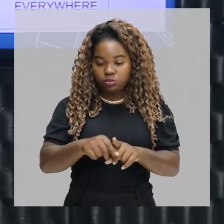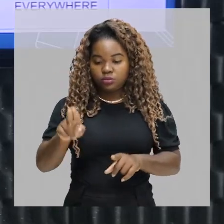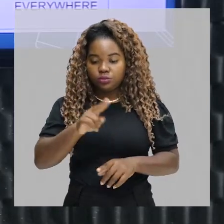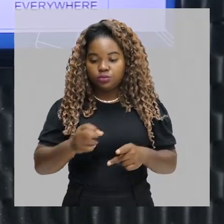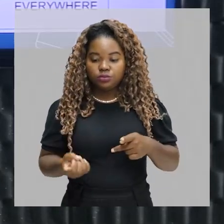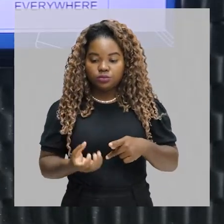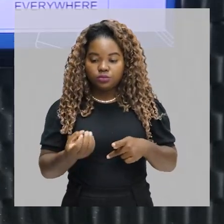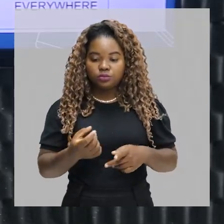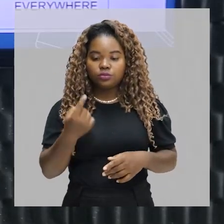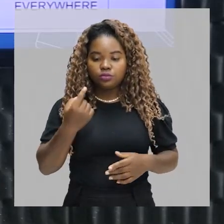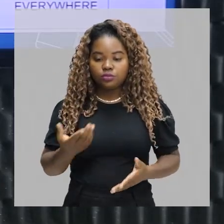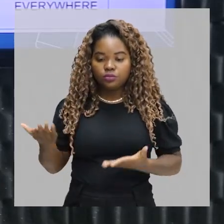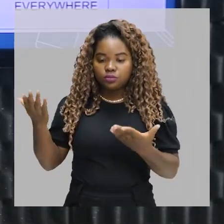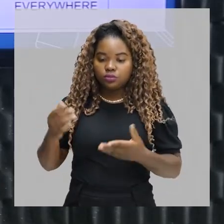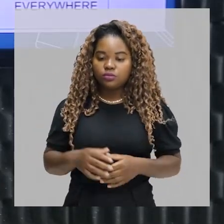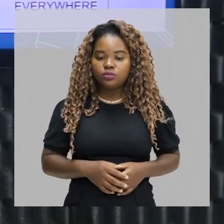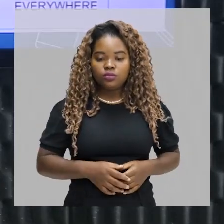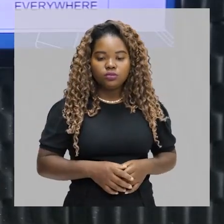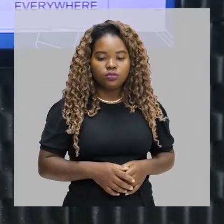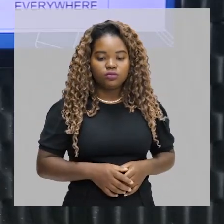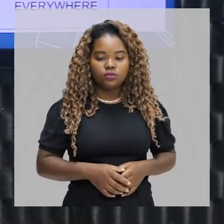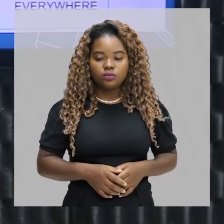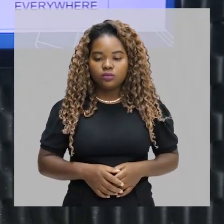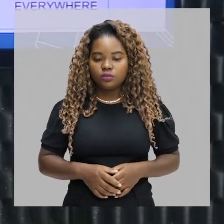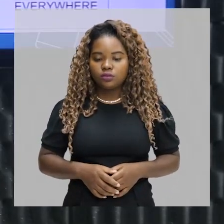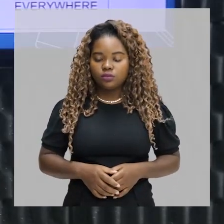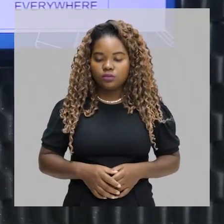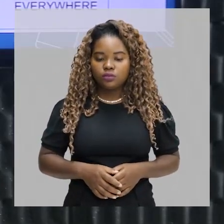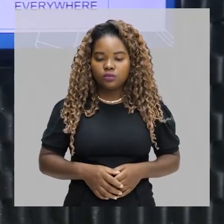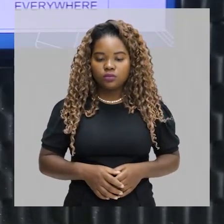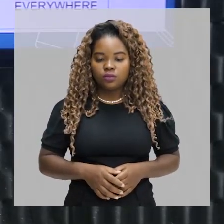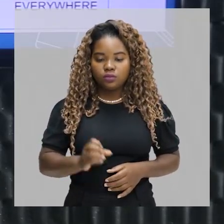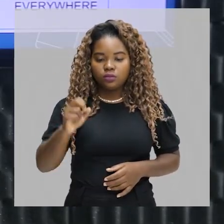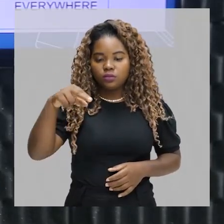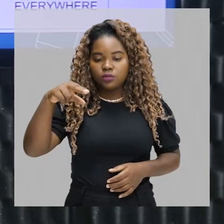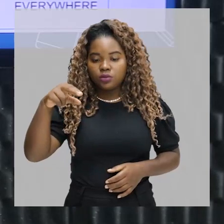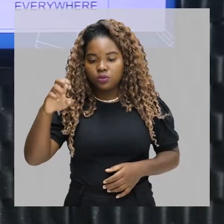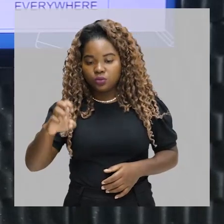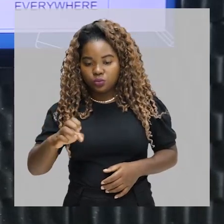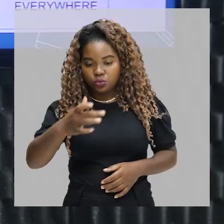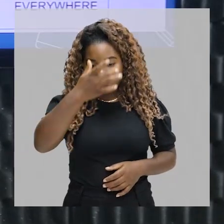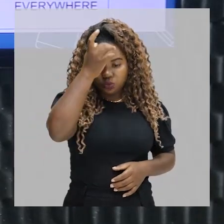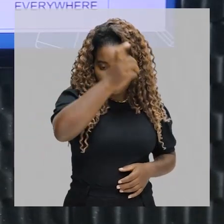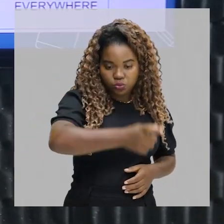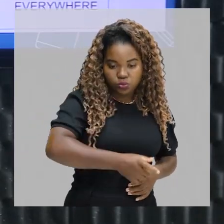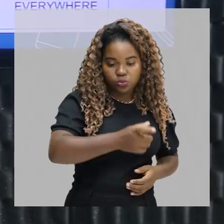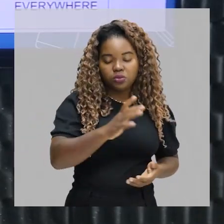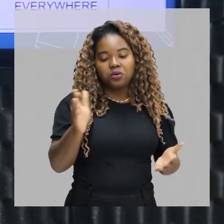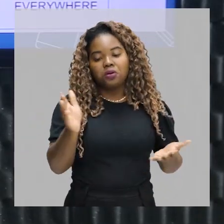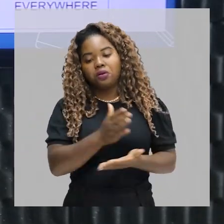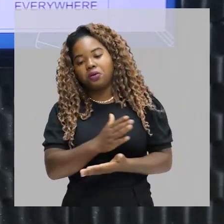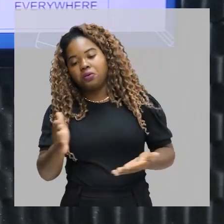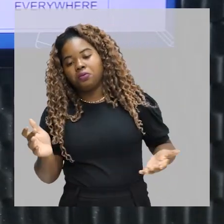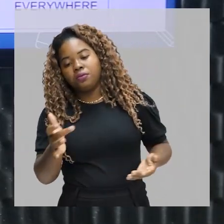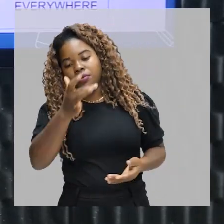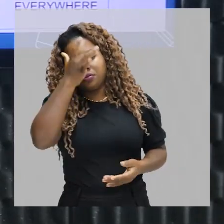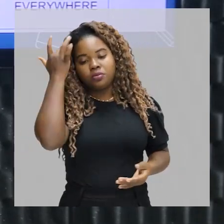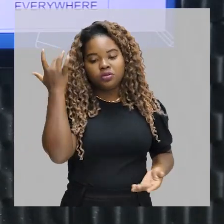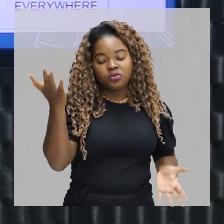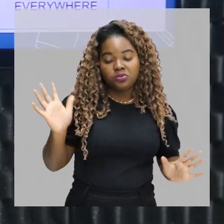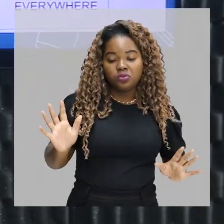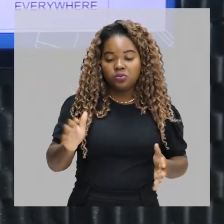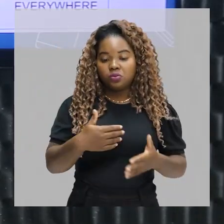plural. Quando eu uso com a palavra one, eu estou falando de pessoa, então alguma pessoa ou alguém,